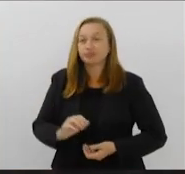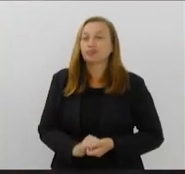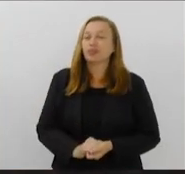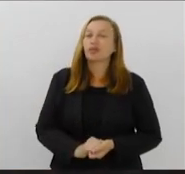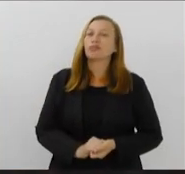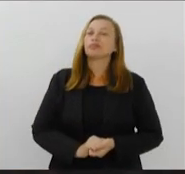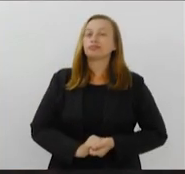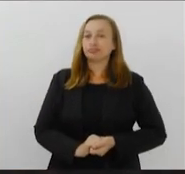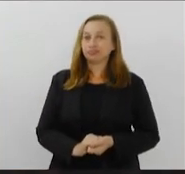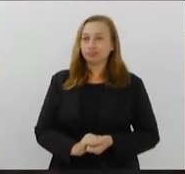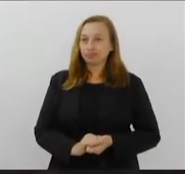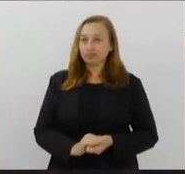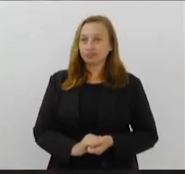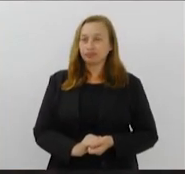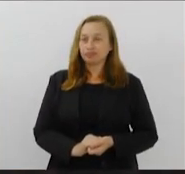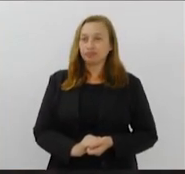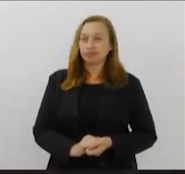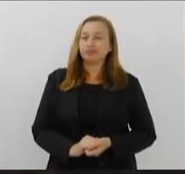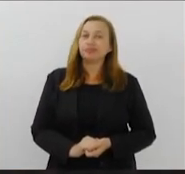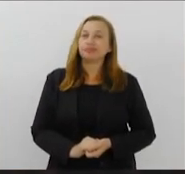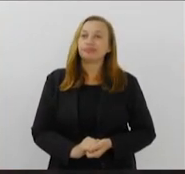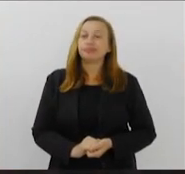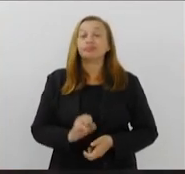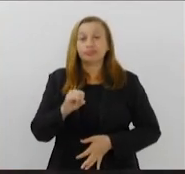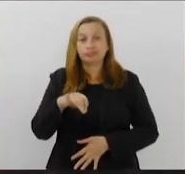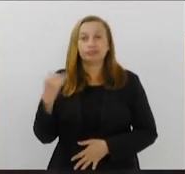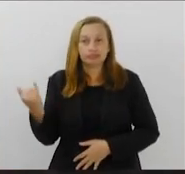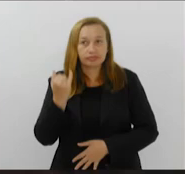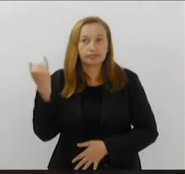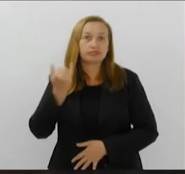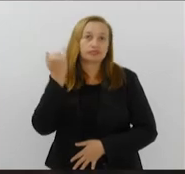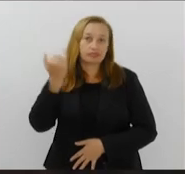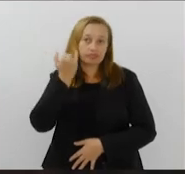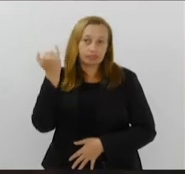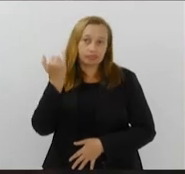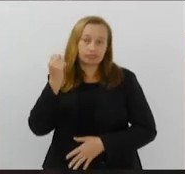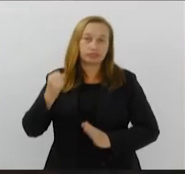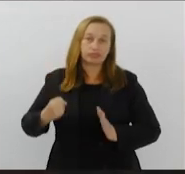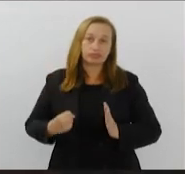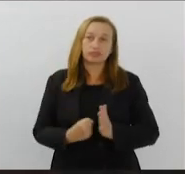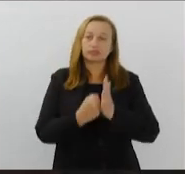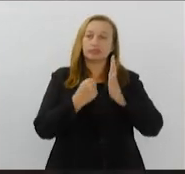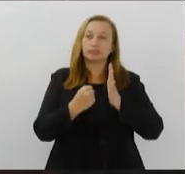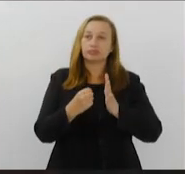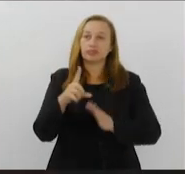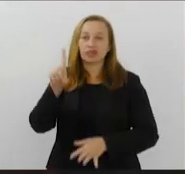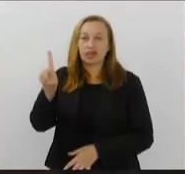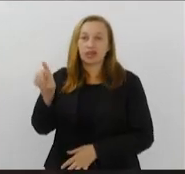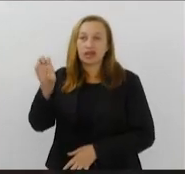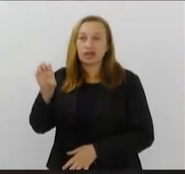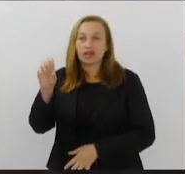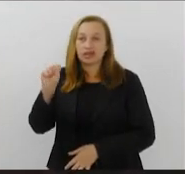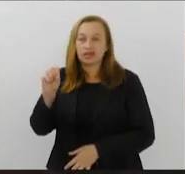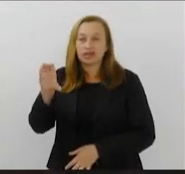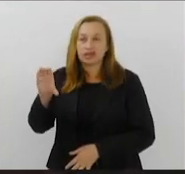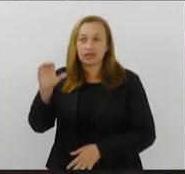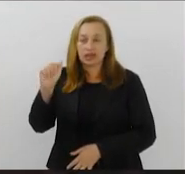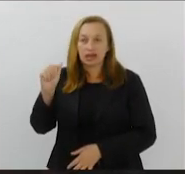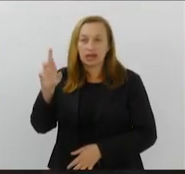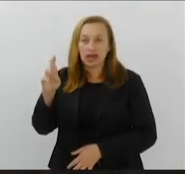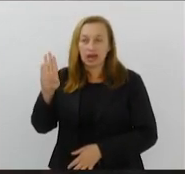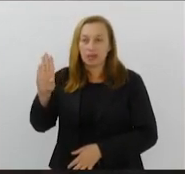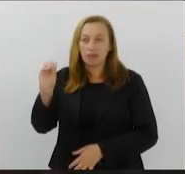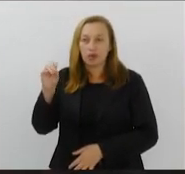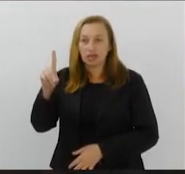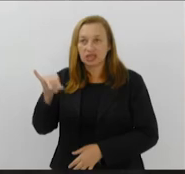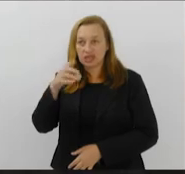se isso faz parte do plano e se é algo importante no impacto da descarbonização, o incentivo ao